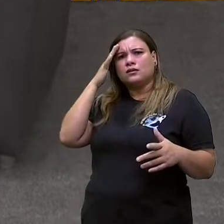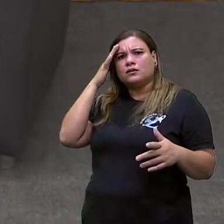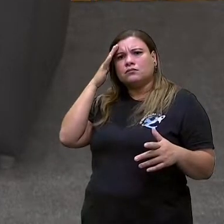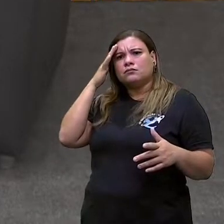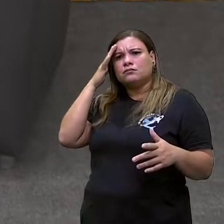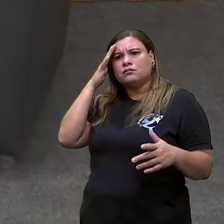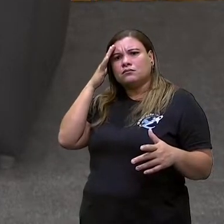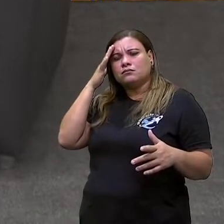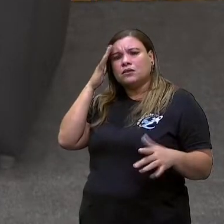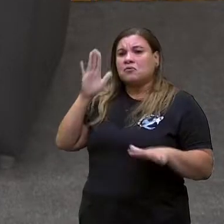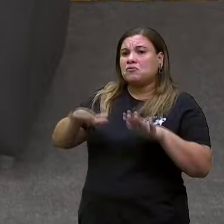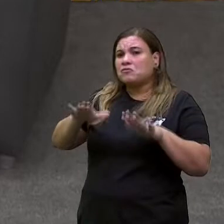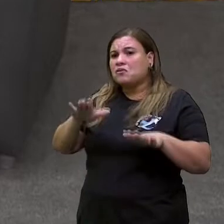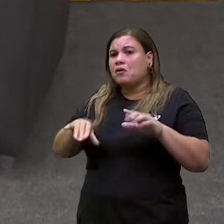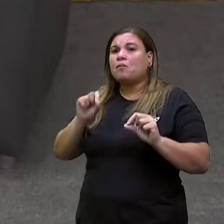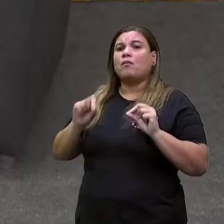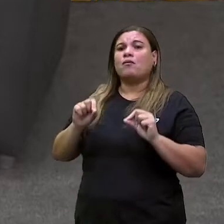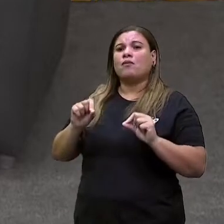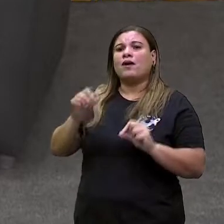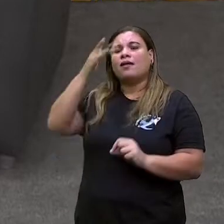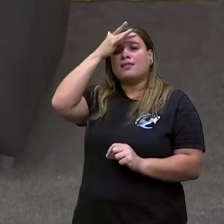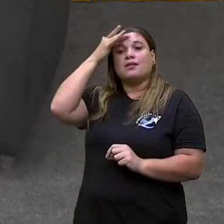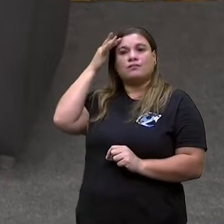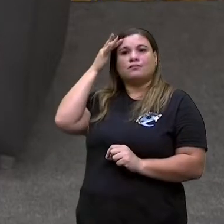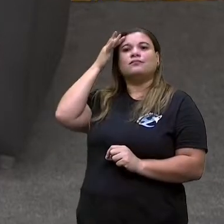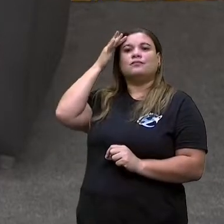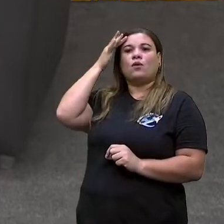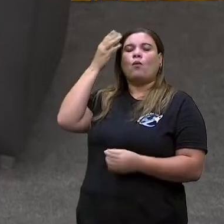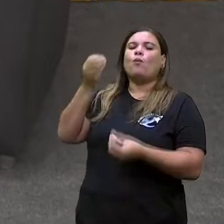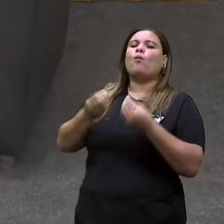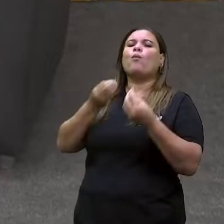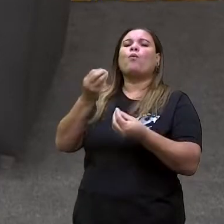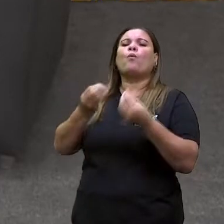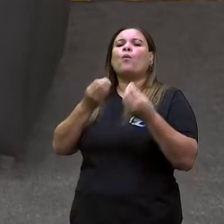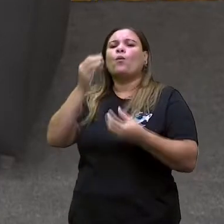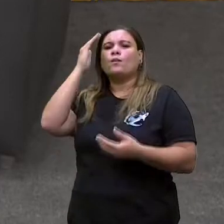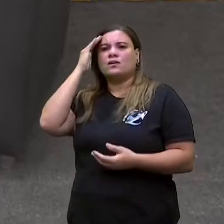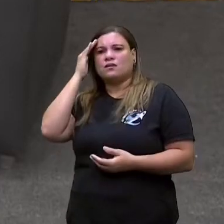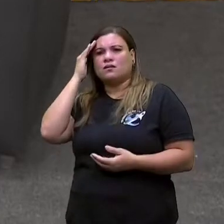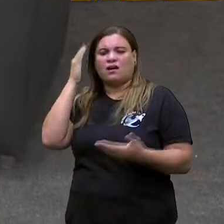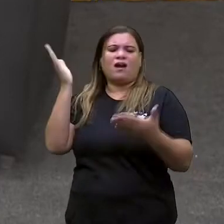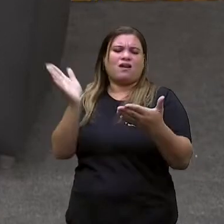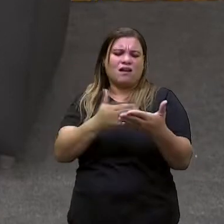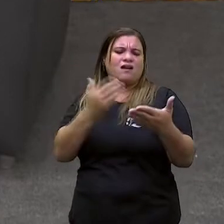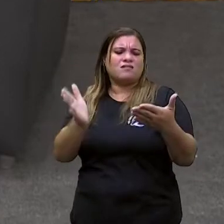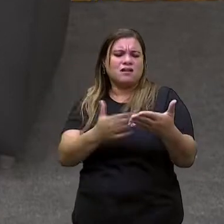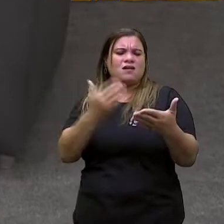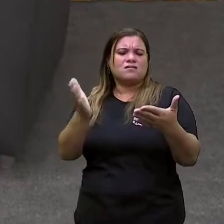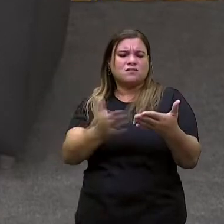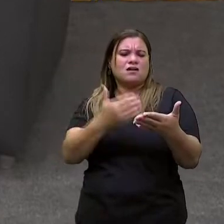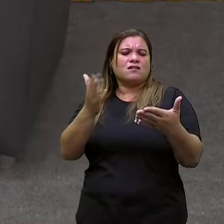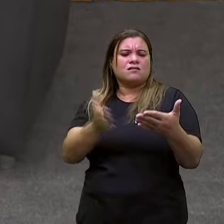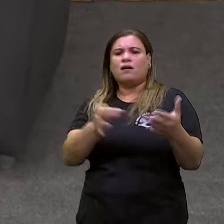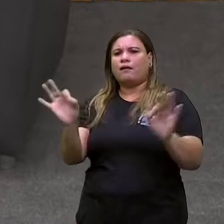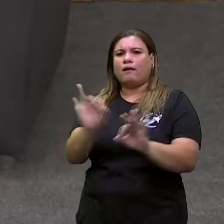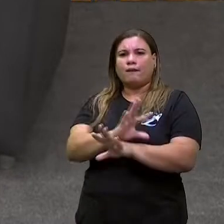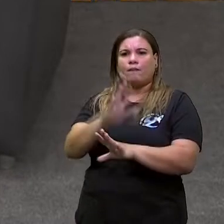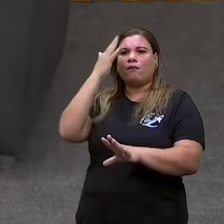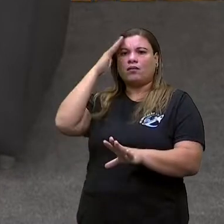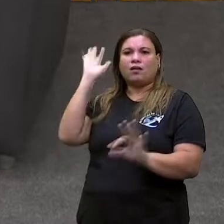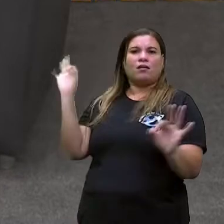leitor. Há aquelas leituras mais pausadas, que acontecem muito nas igrejas, né, por exemplo, uma leitura mais